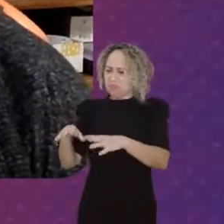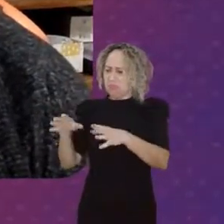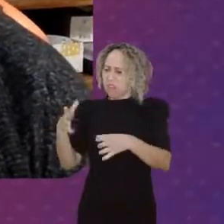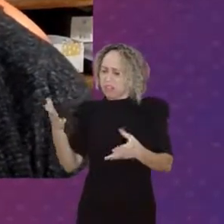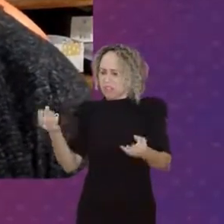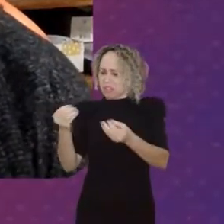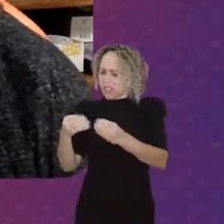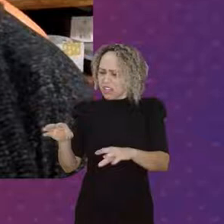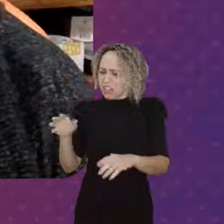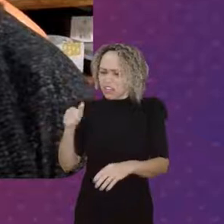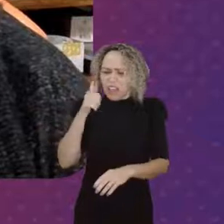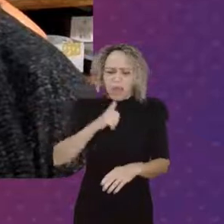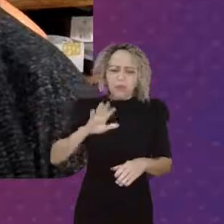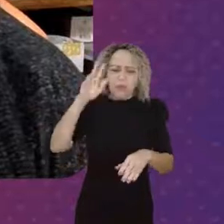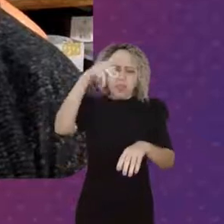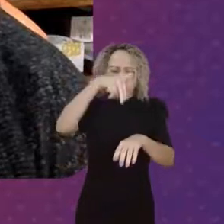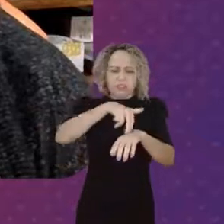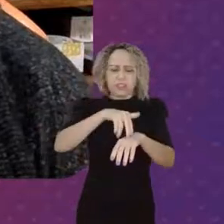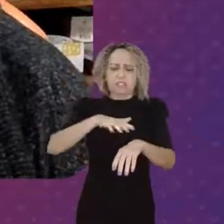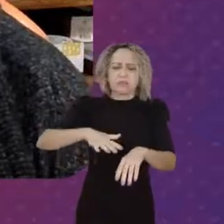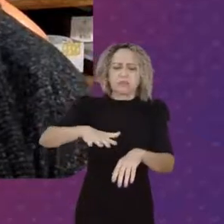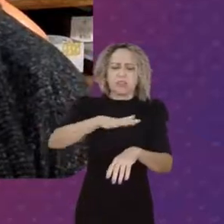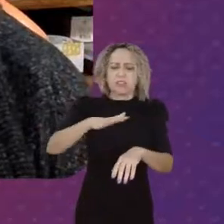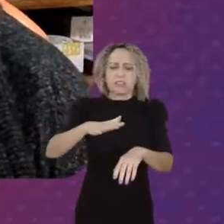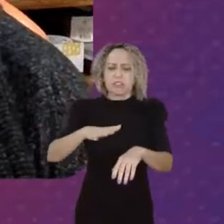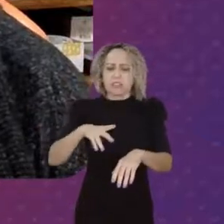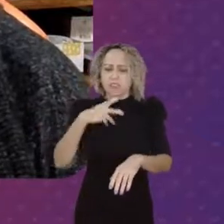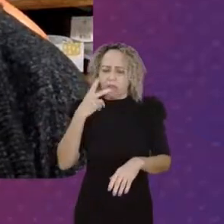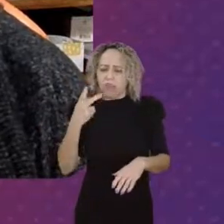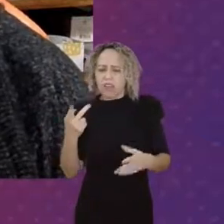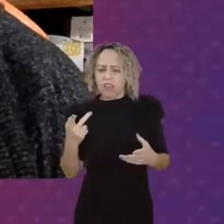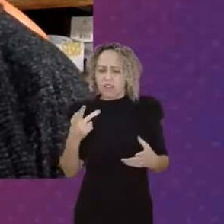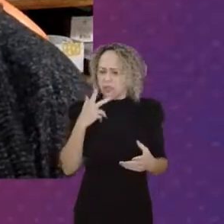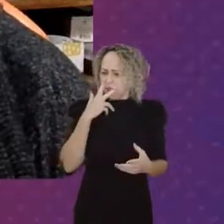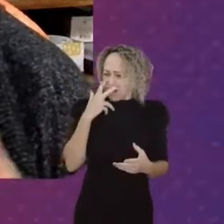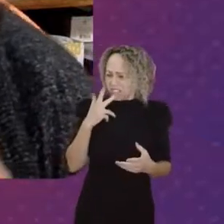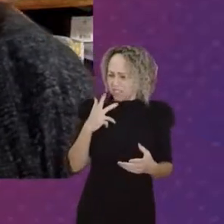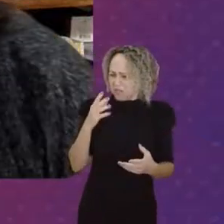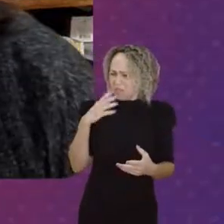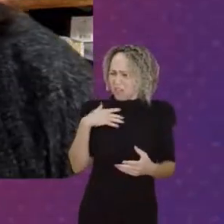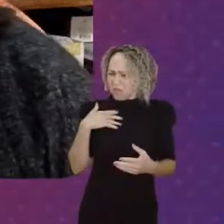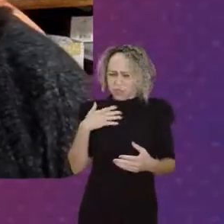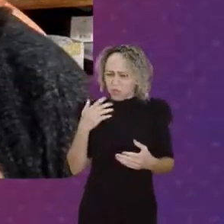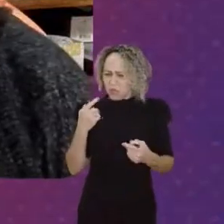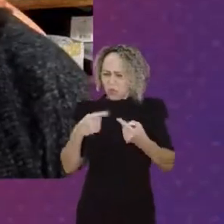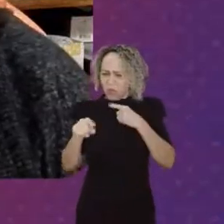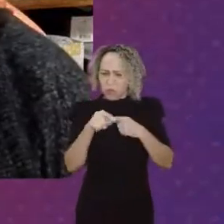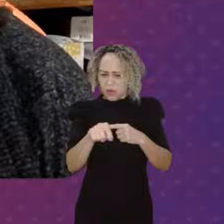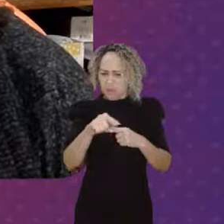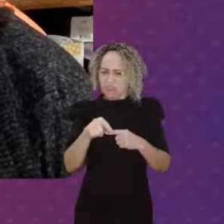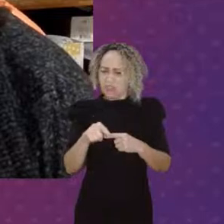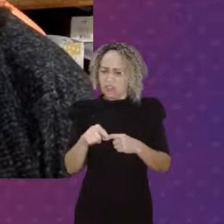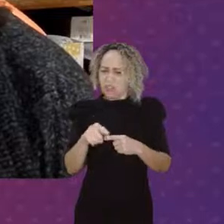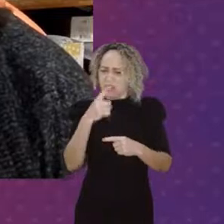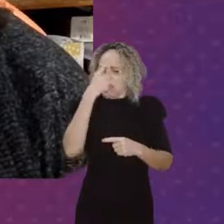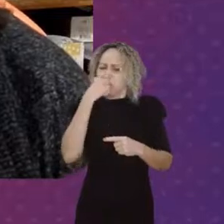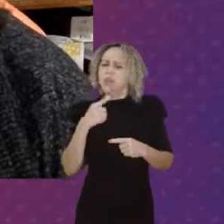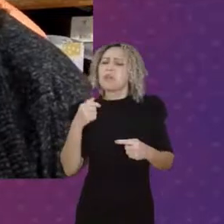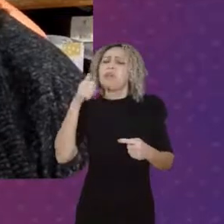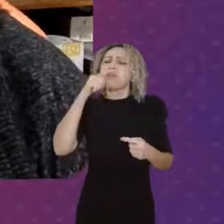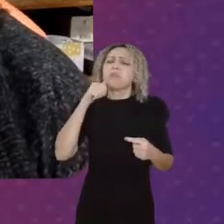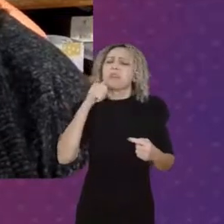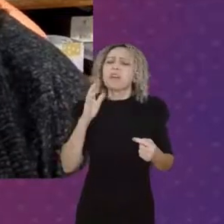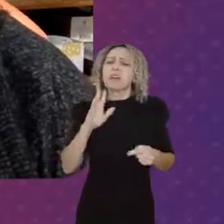naquele espaço. Quando a gente fala dessa sensação de inadequação, a gente pensa também no perfil de quem é a mulher, né, que